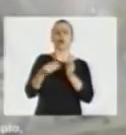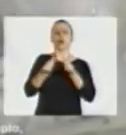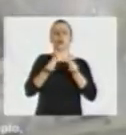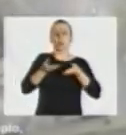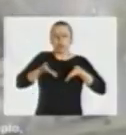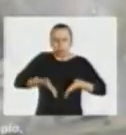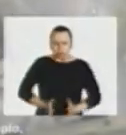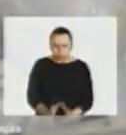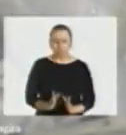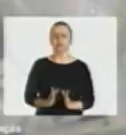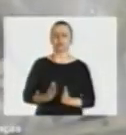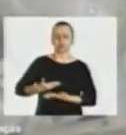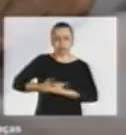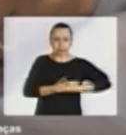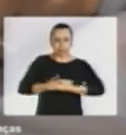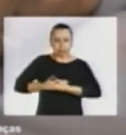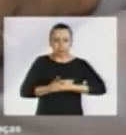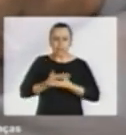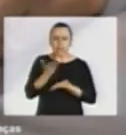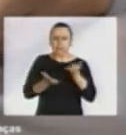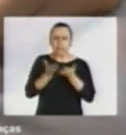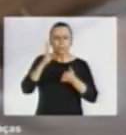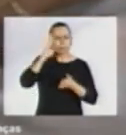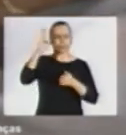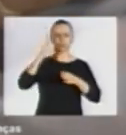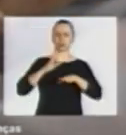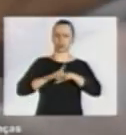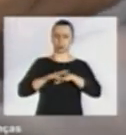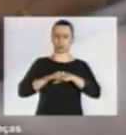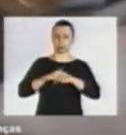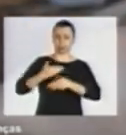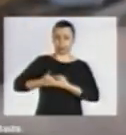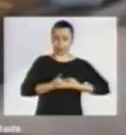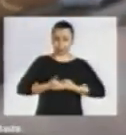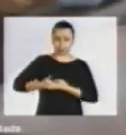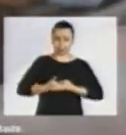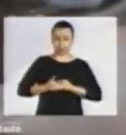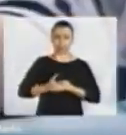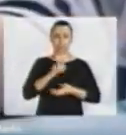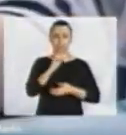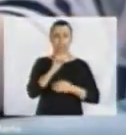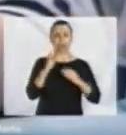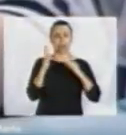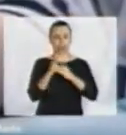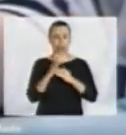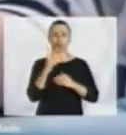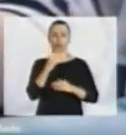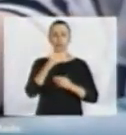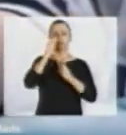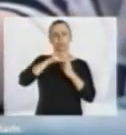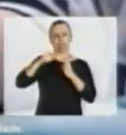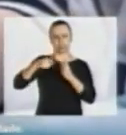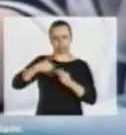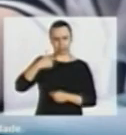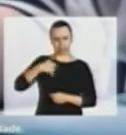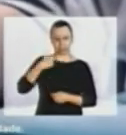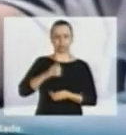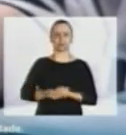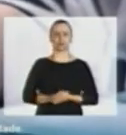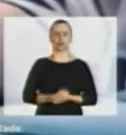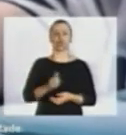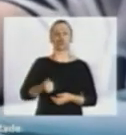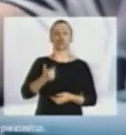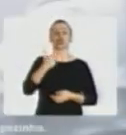Natal por exemplo possibilita detectar e tratar as principais doenças que afetam crianças de zer a 2 meses de